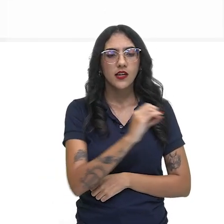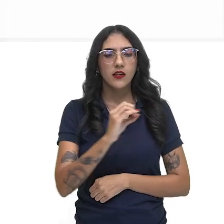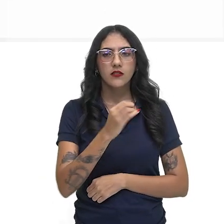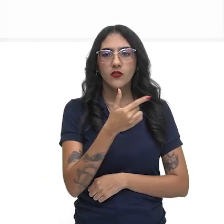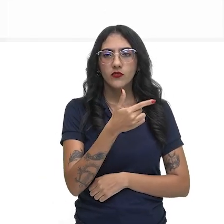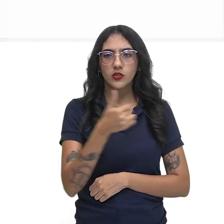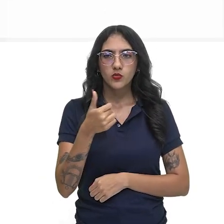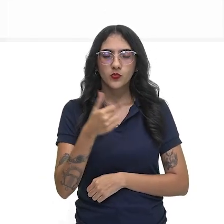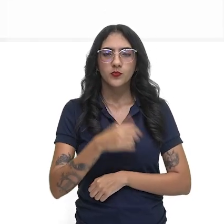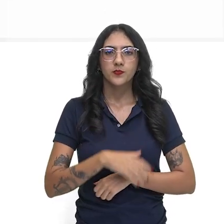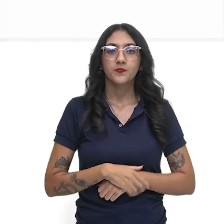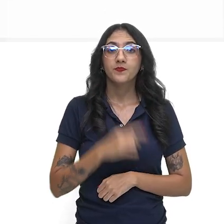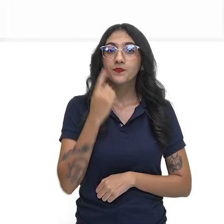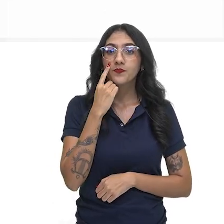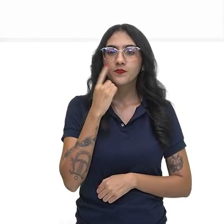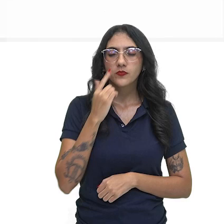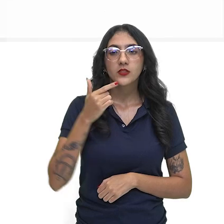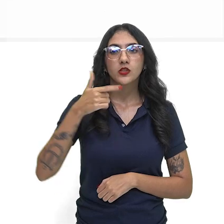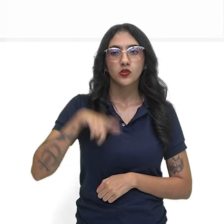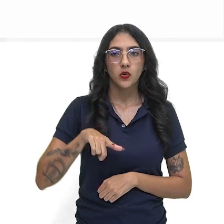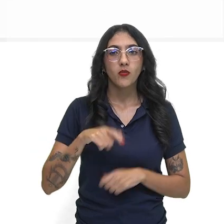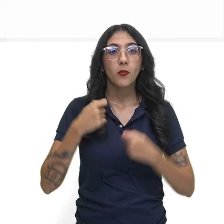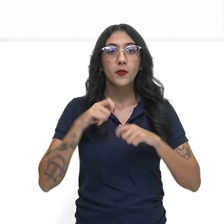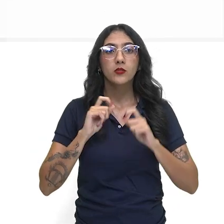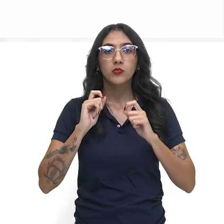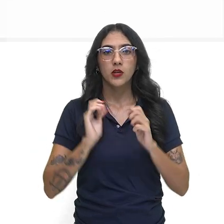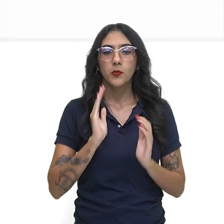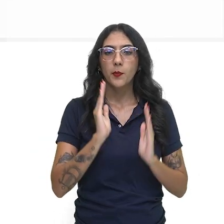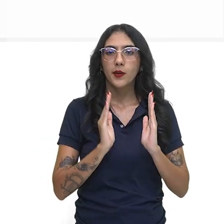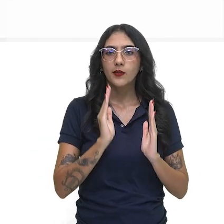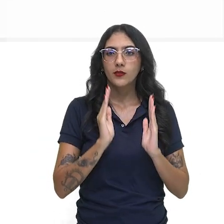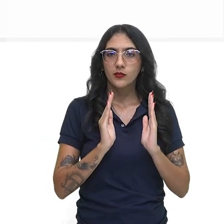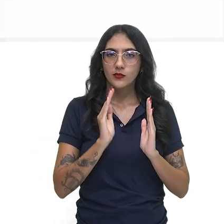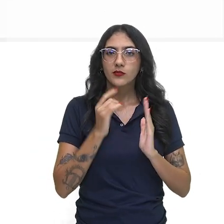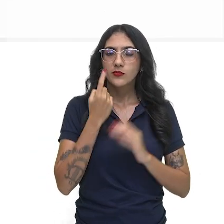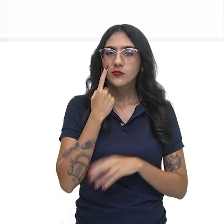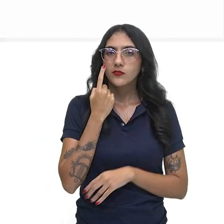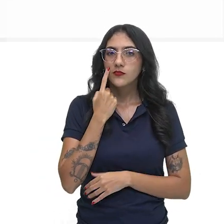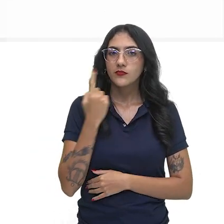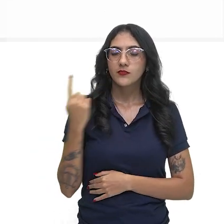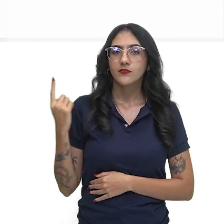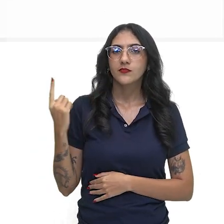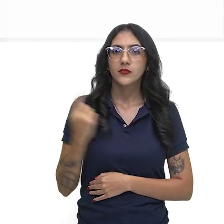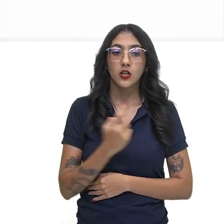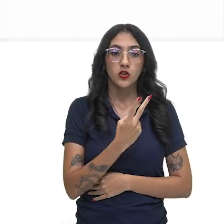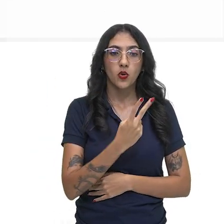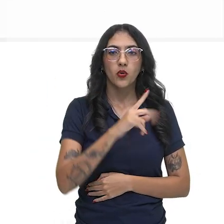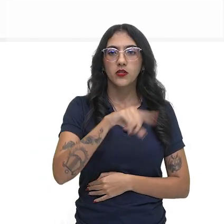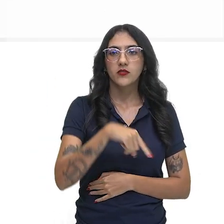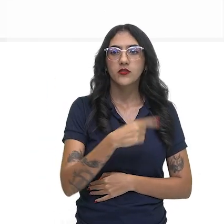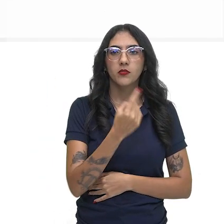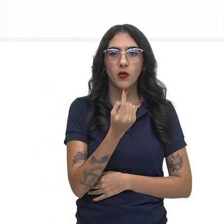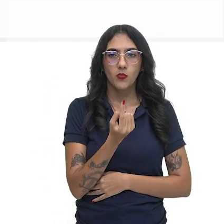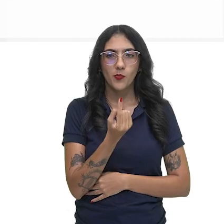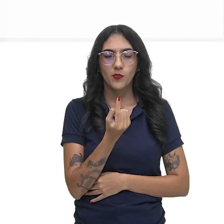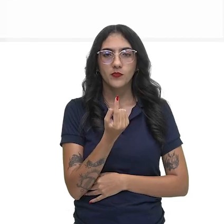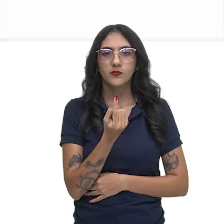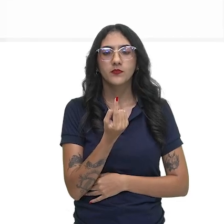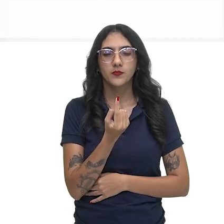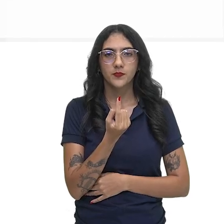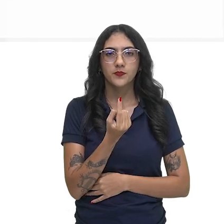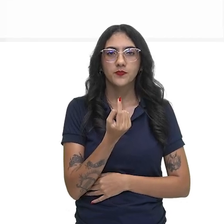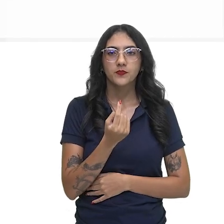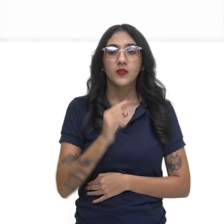0,0021. Olha só, a vírgula tem que andar para entre o 2 e o 1. Aí o número fica 2,1.